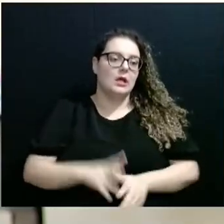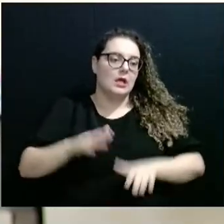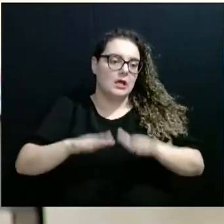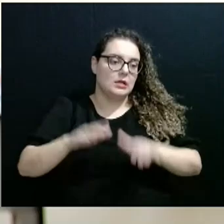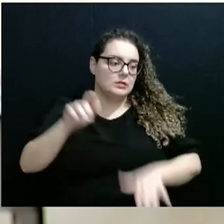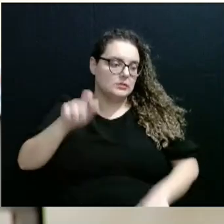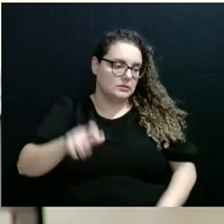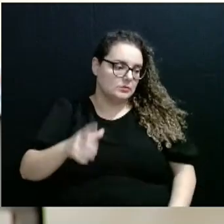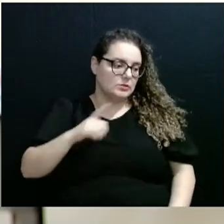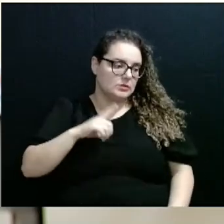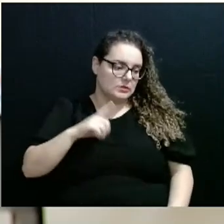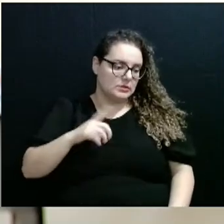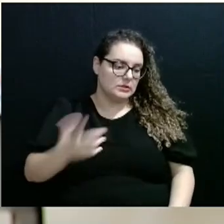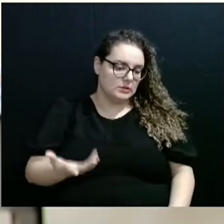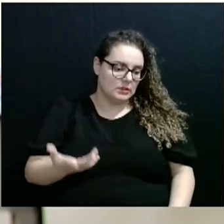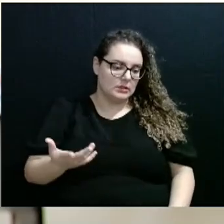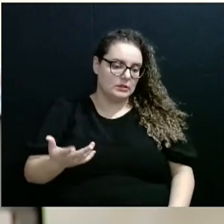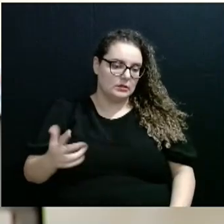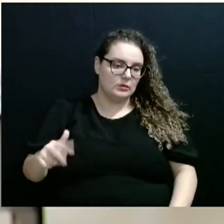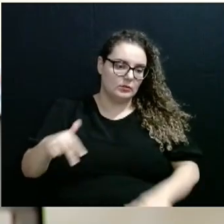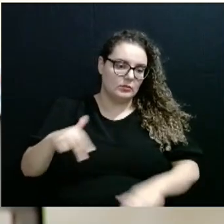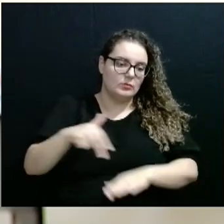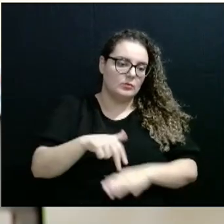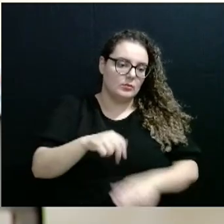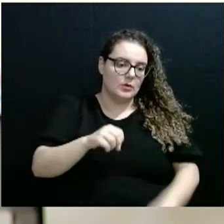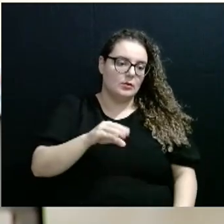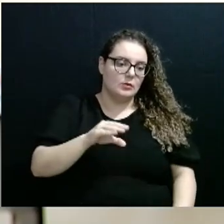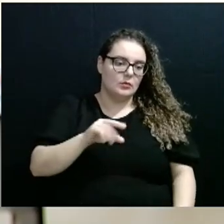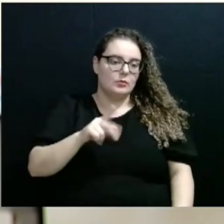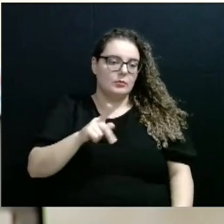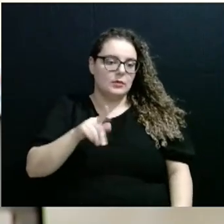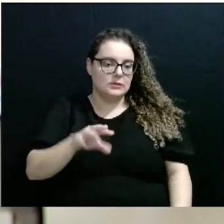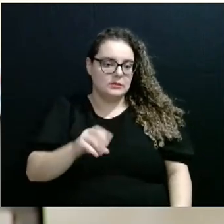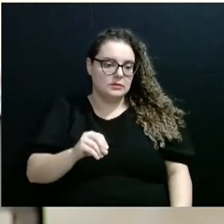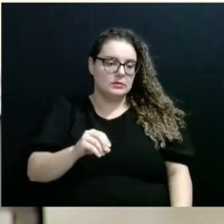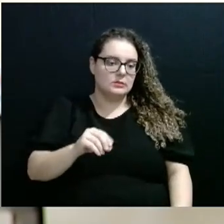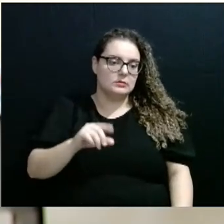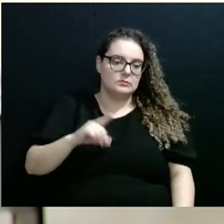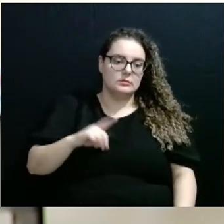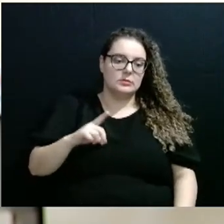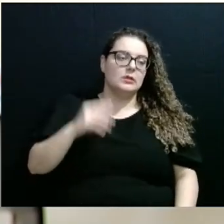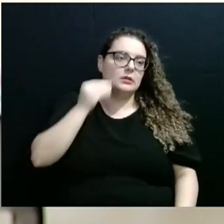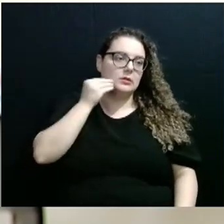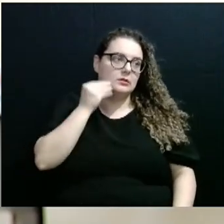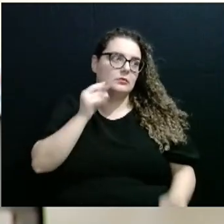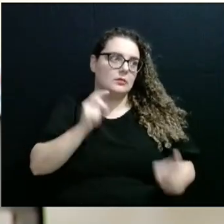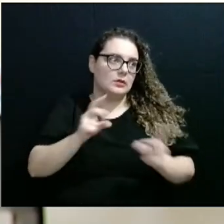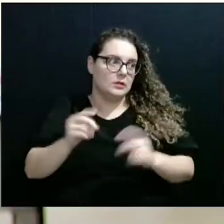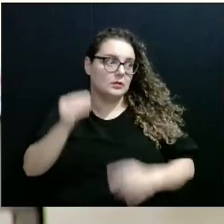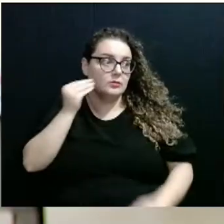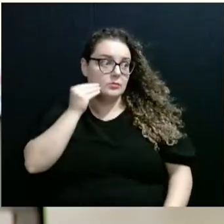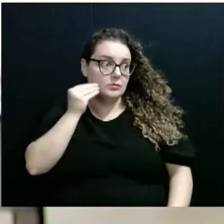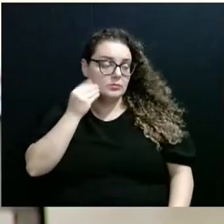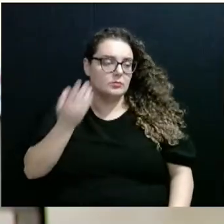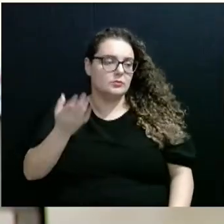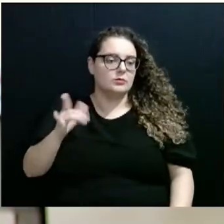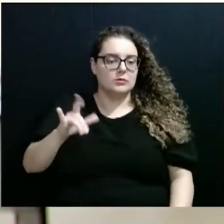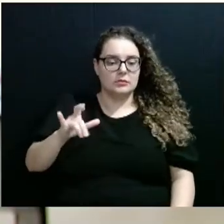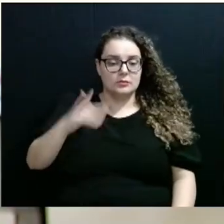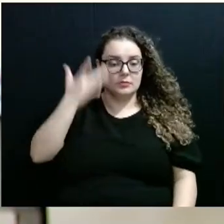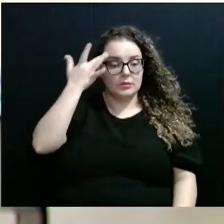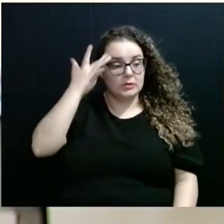uma ocupação, ela já vende ali no Instagram, tenta vender, né, o melhor dizendo, posta algumas coisas, mas não sabe de fato